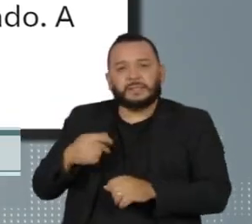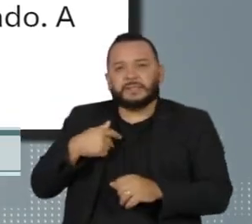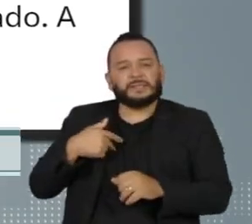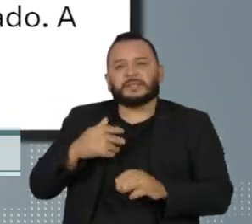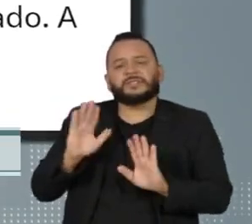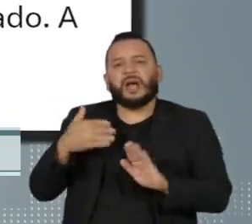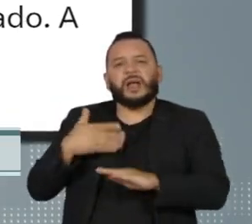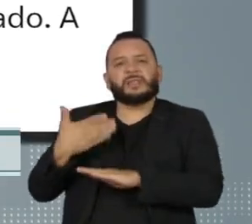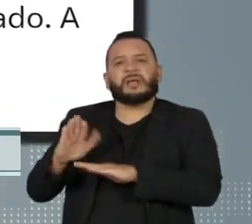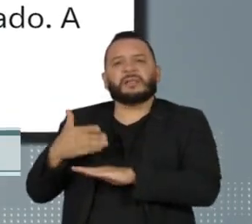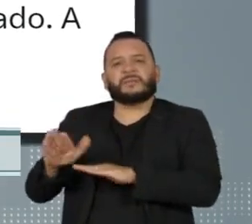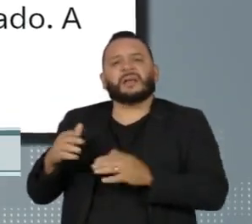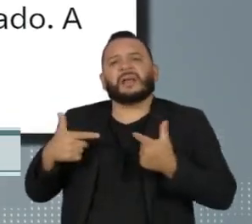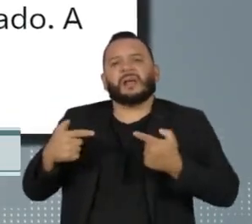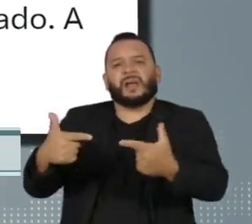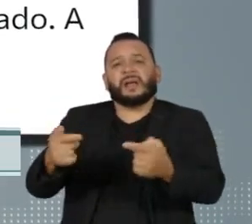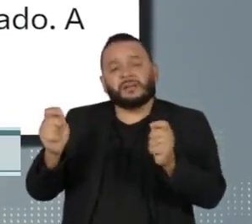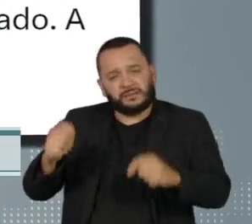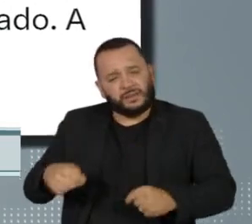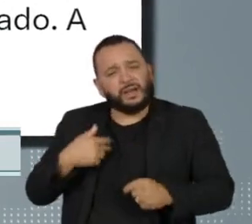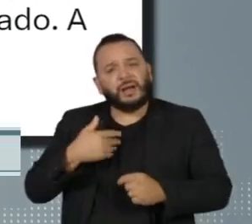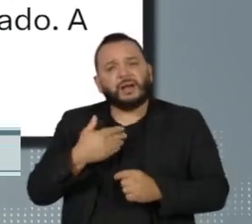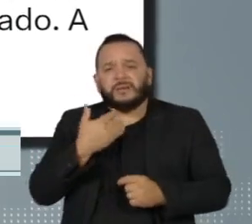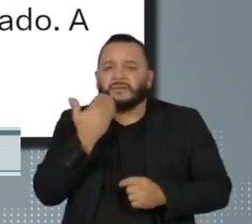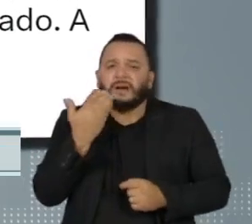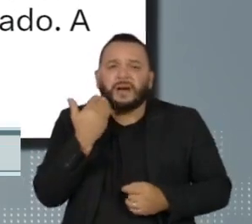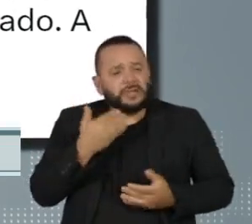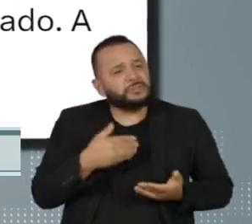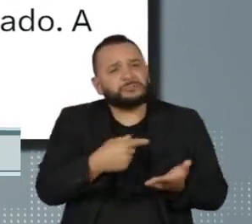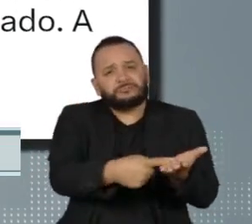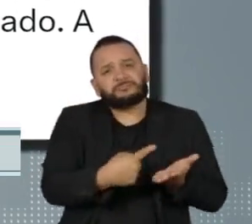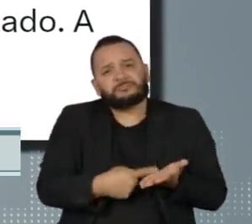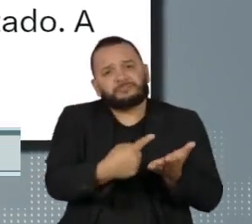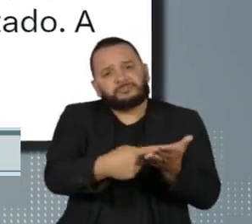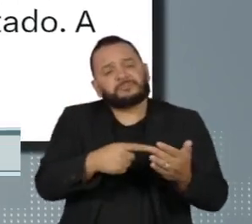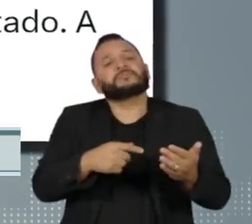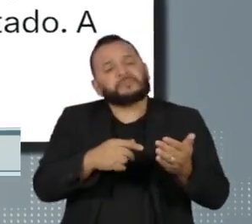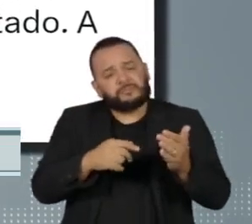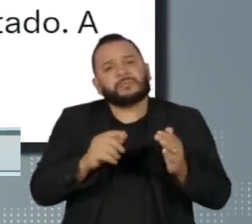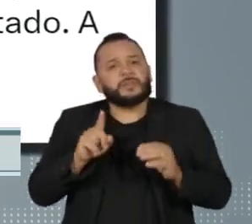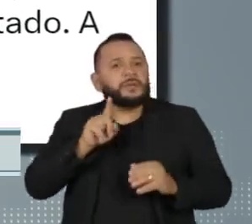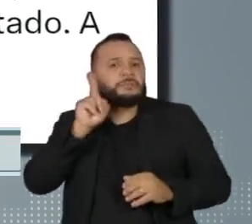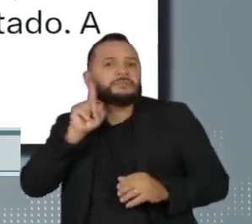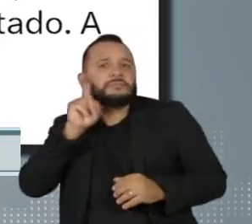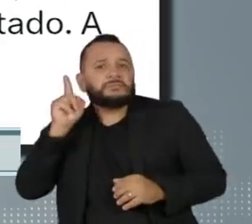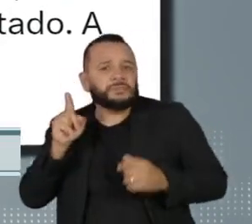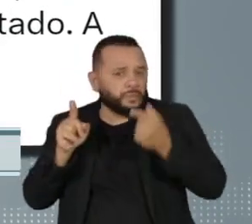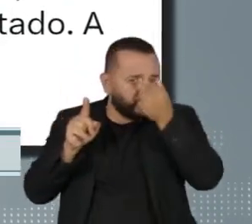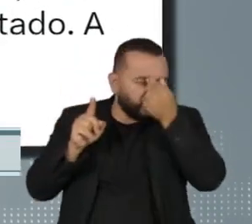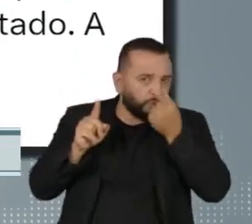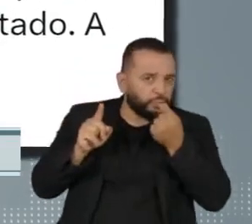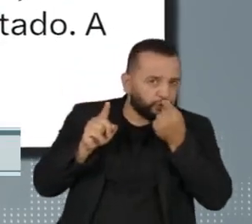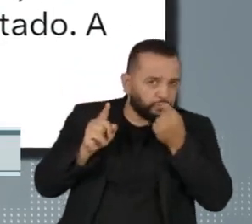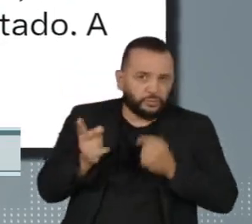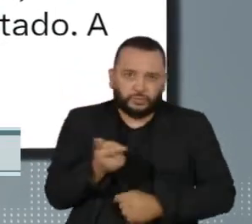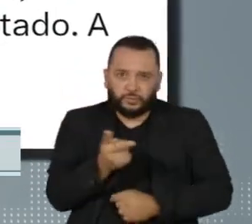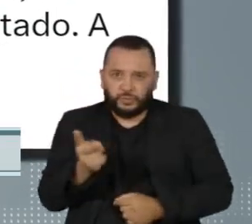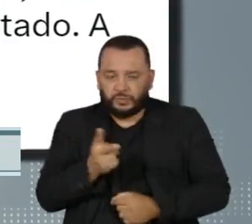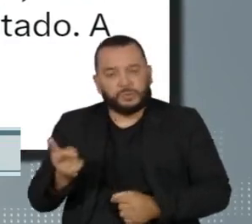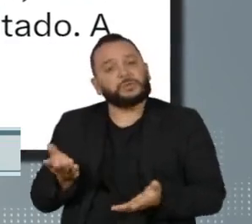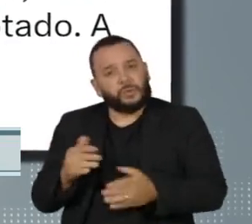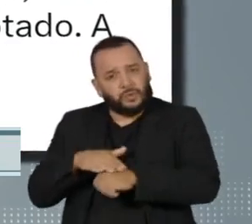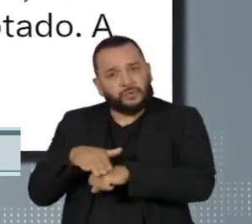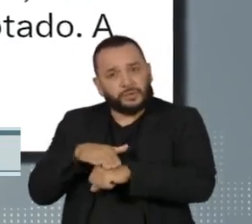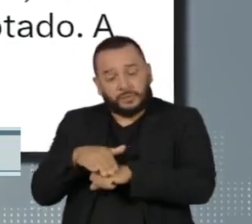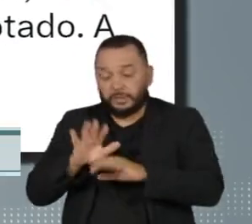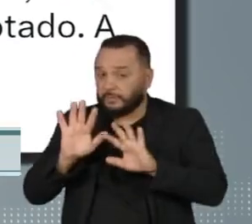com a guerra e pode ter facilidade de conversar com o presidente da Ucrânia e da Rússia. A União Europeia, mesmo sem